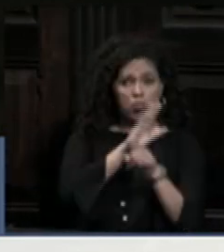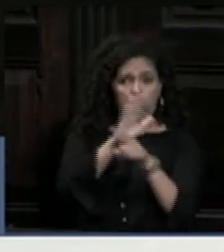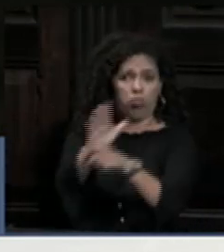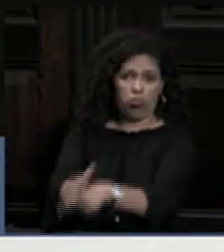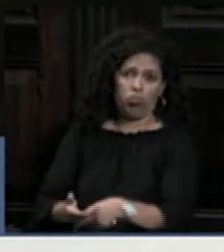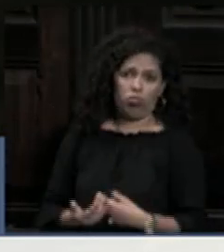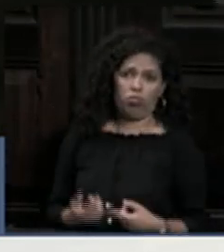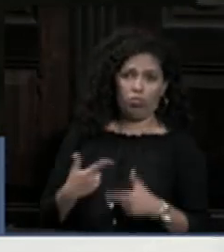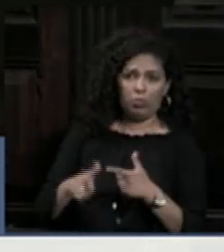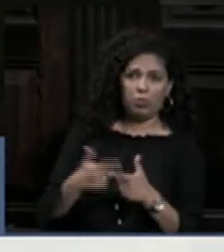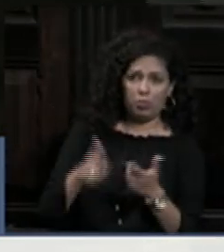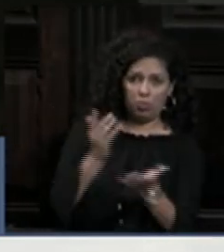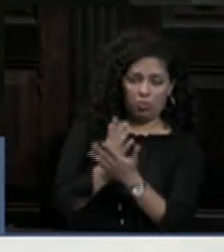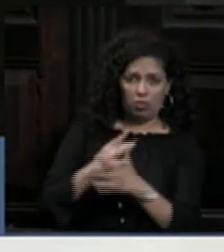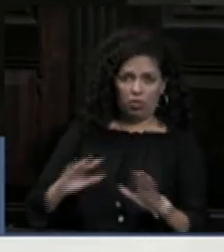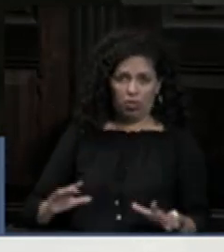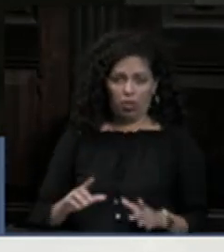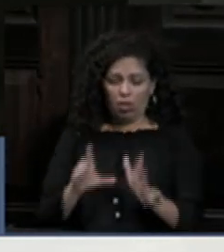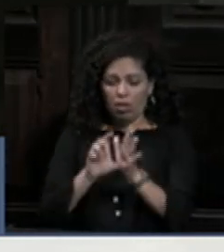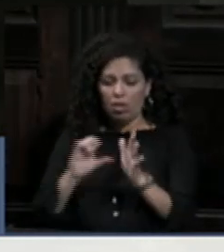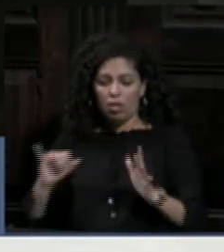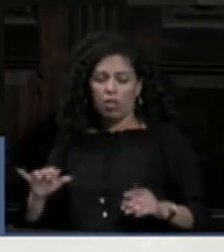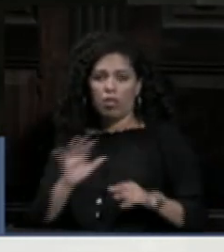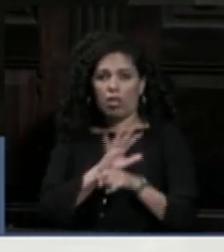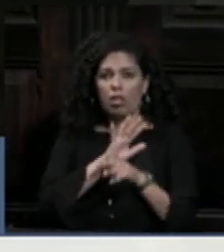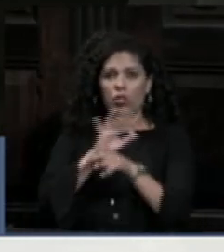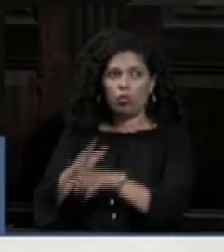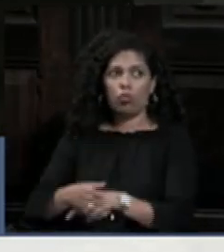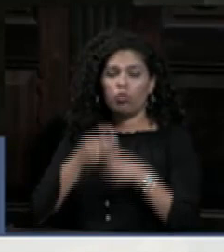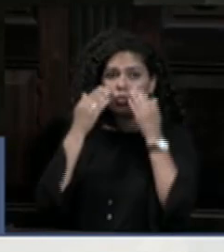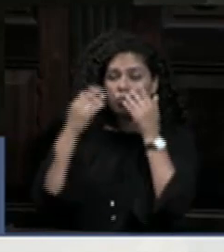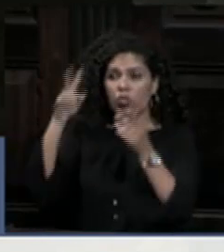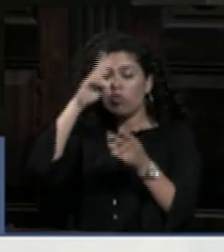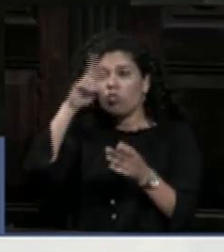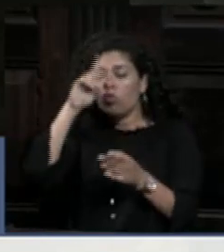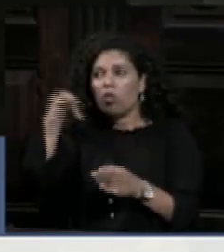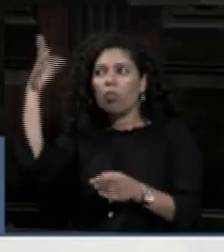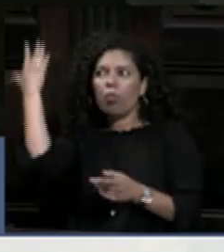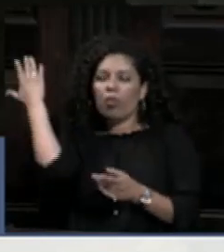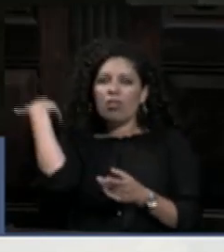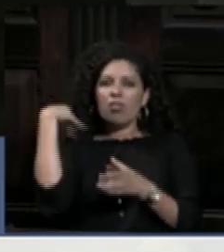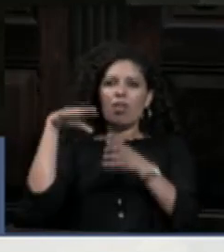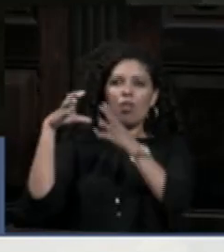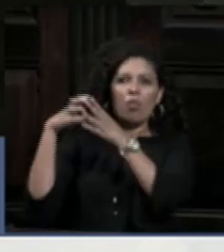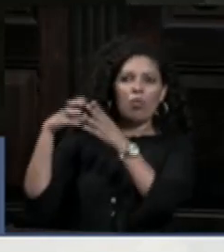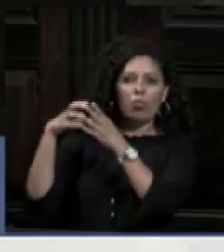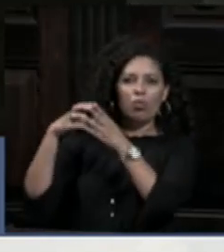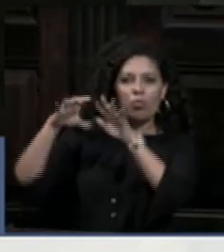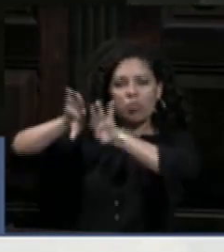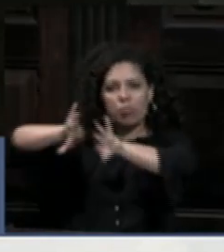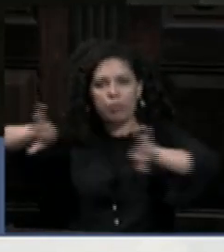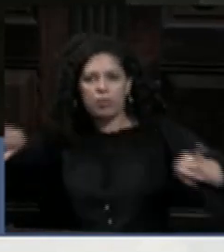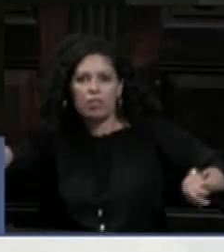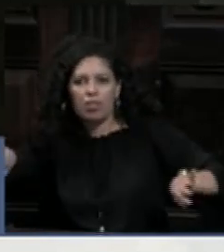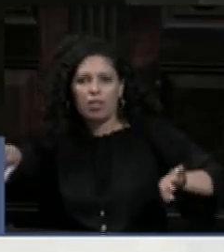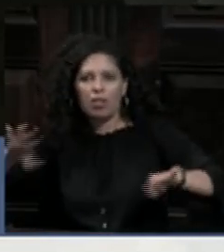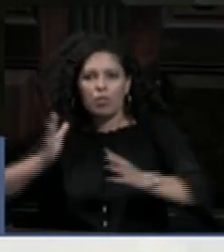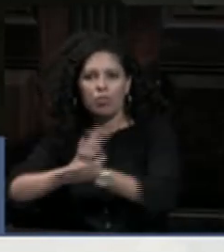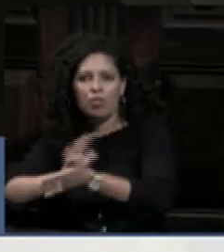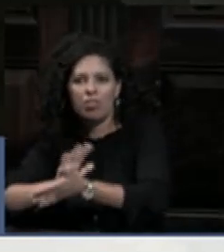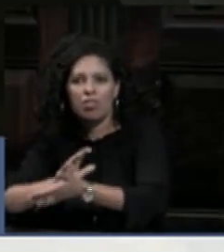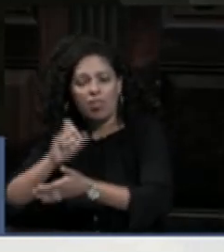tudo aquilo que o estado negou aos segmentos menos favorecidos da nossa